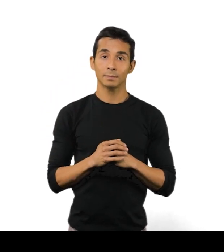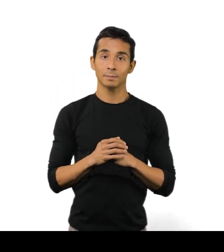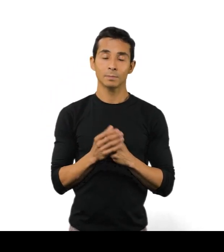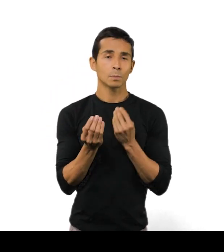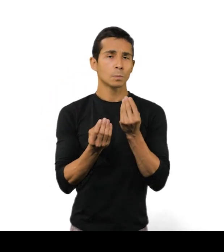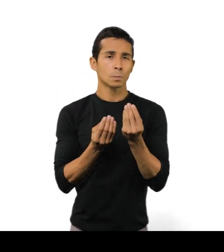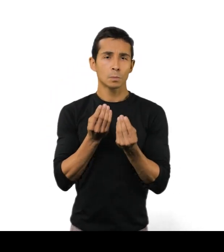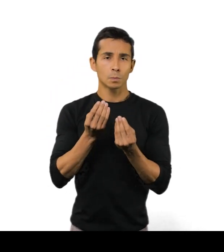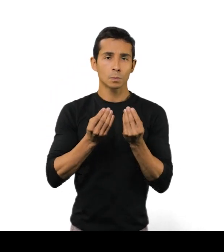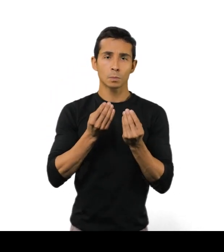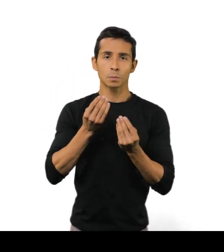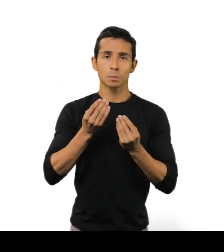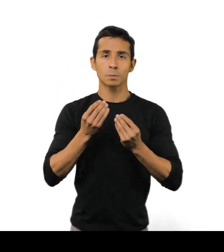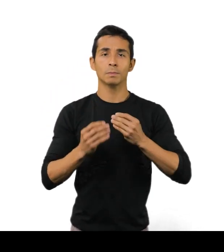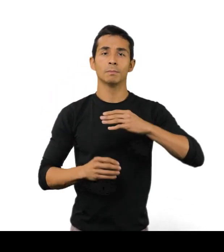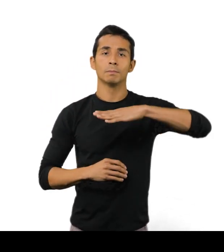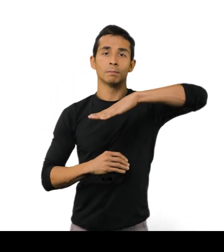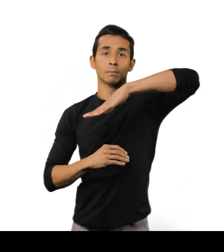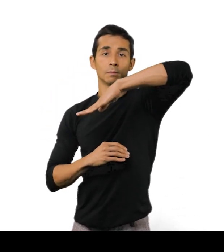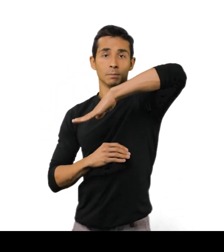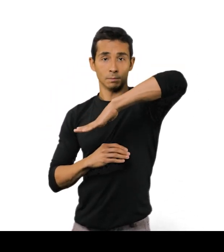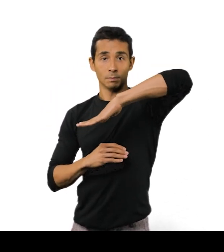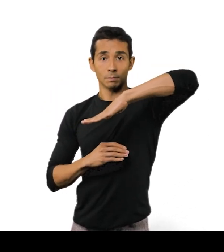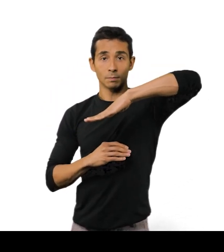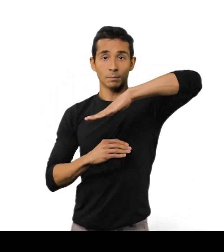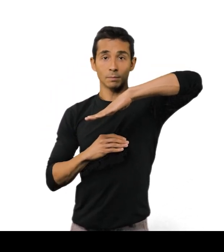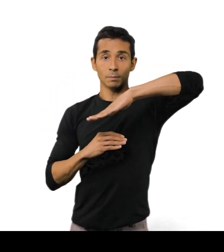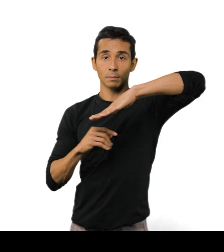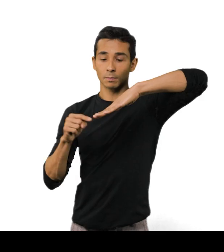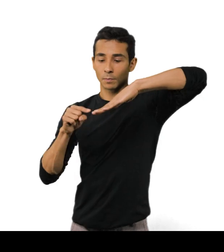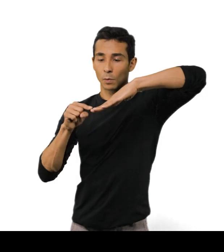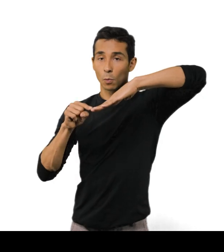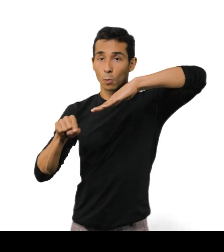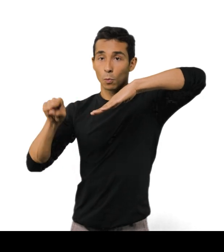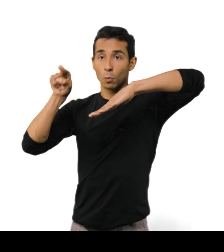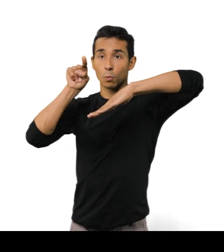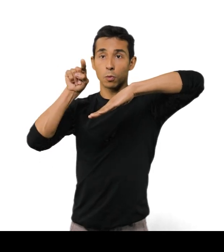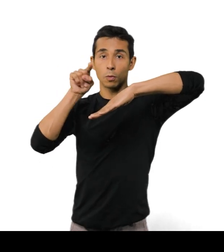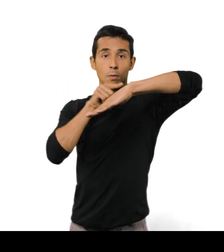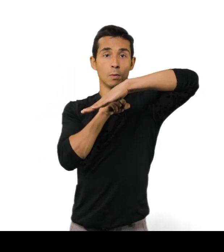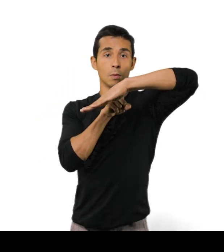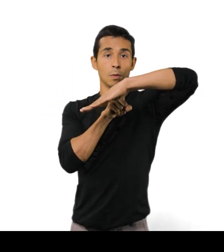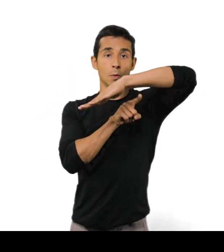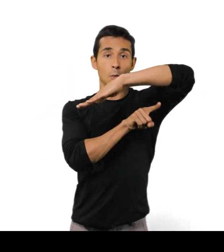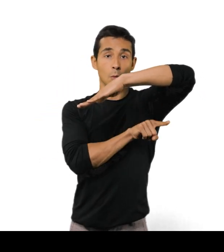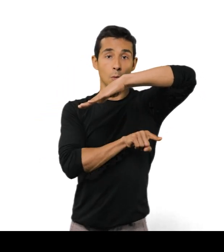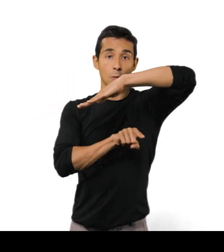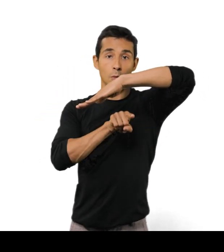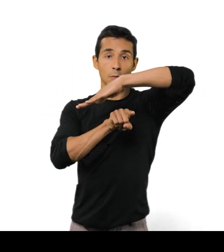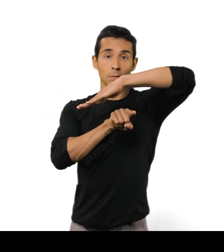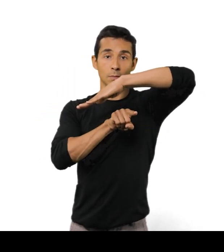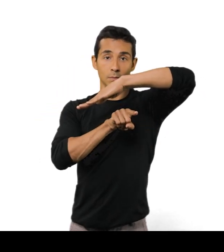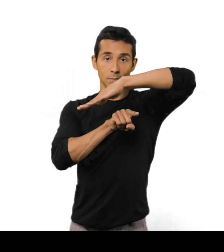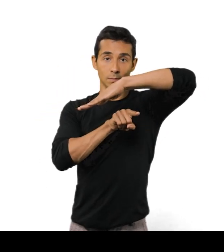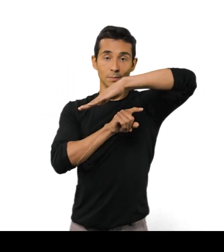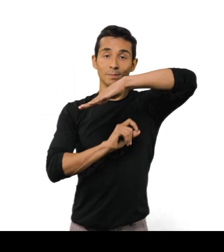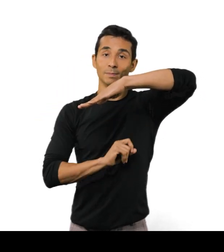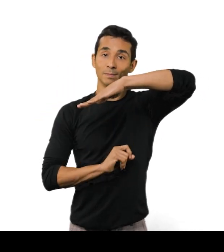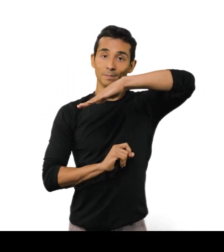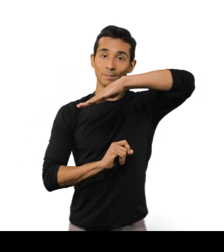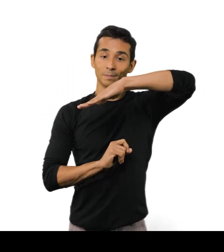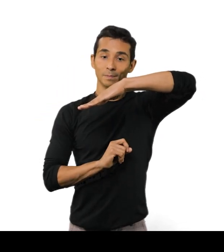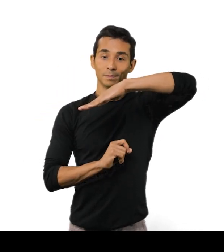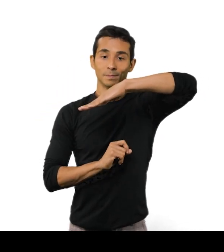preta, formada por uma única linha fina em diagonal, com as pontas em arco direcionadas para